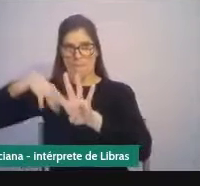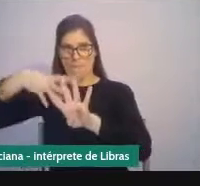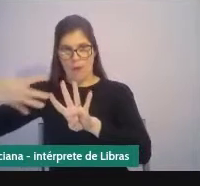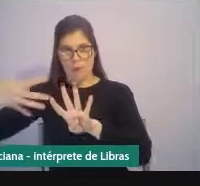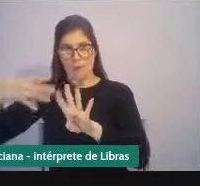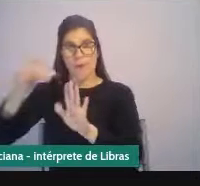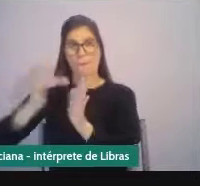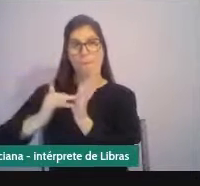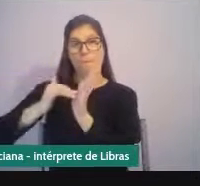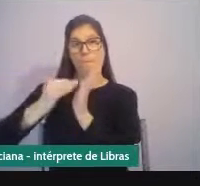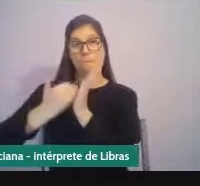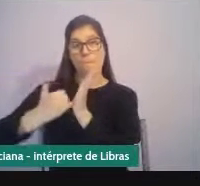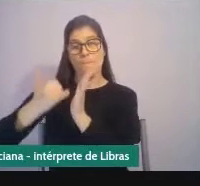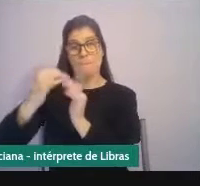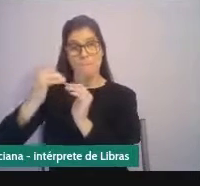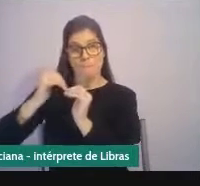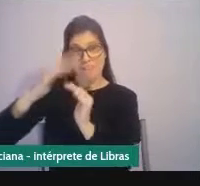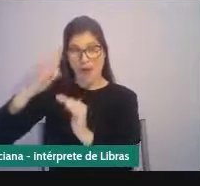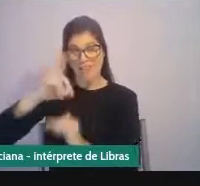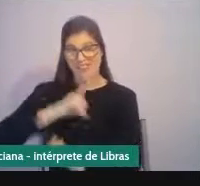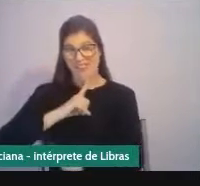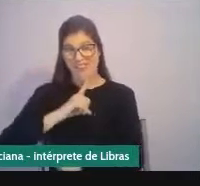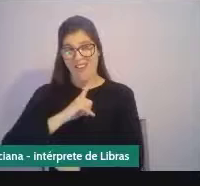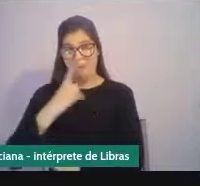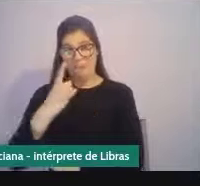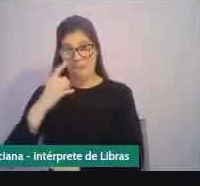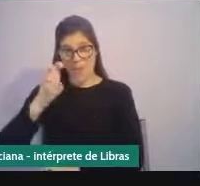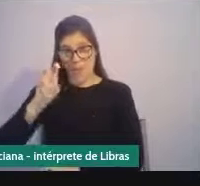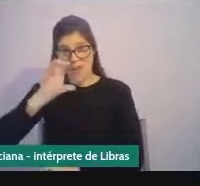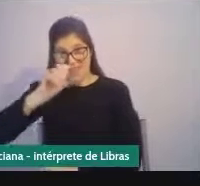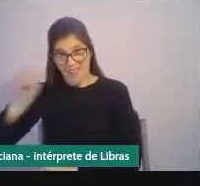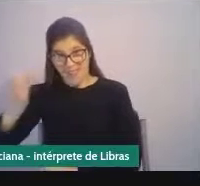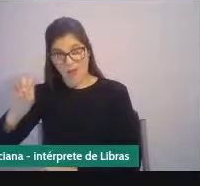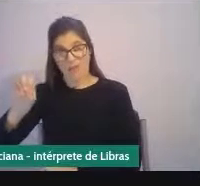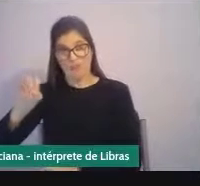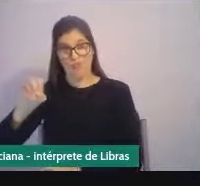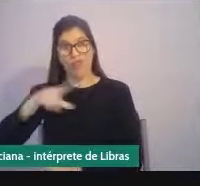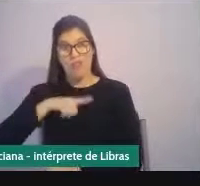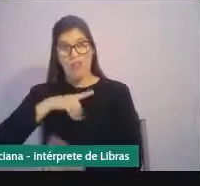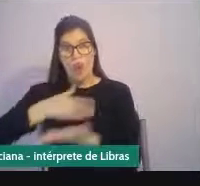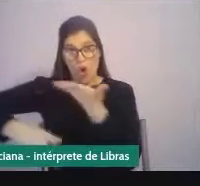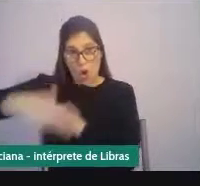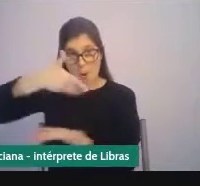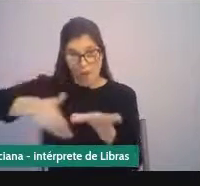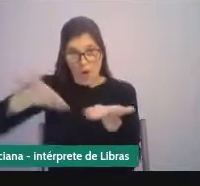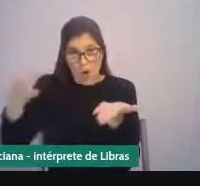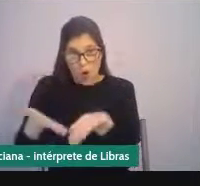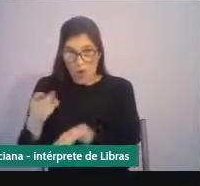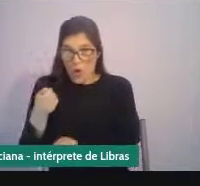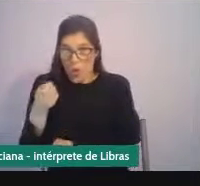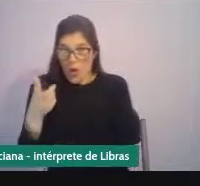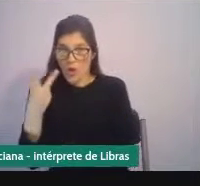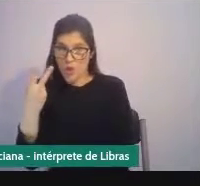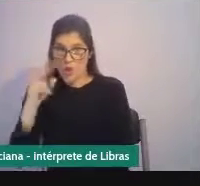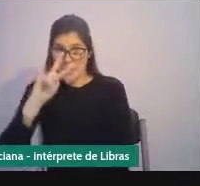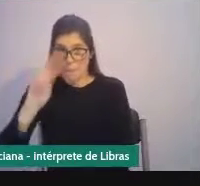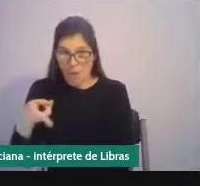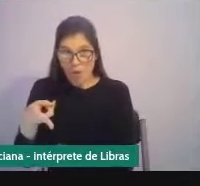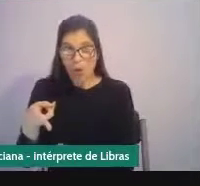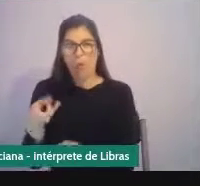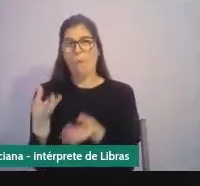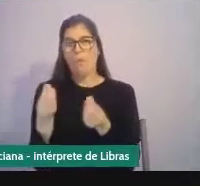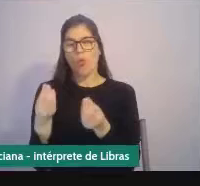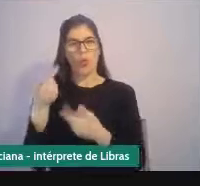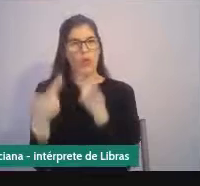de 1.500 objetos de aprendizagem compartilhados. Hoje a gente deve ter quase 2.000, e muita gente sempre trabalhando em torno